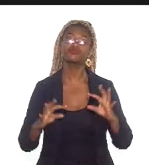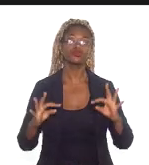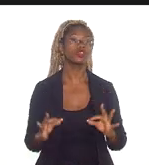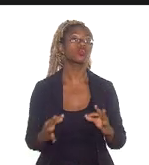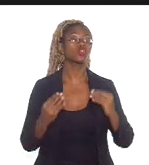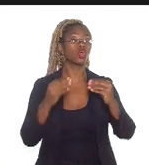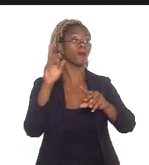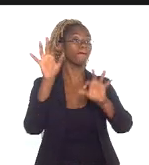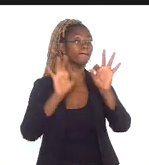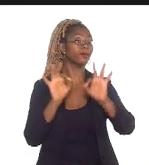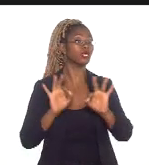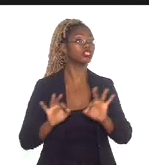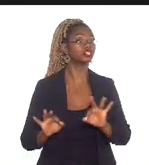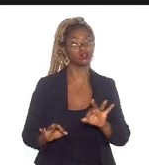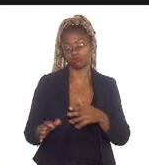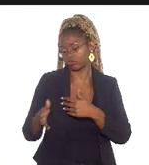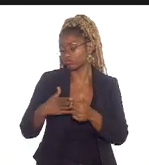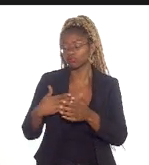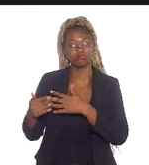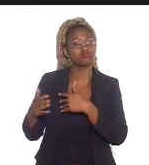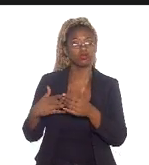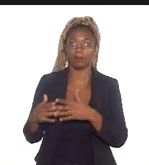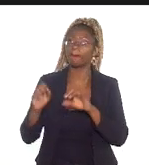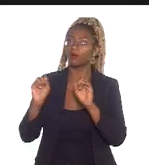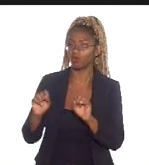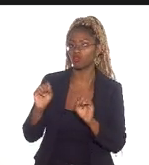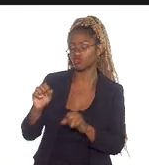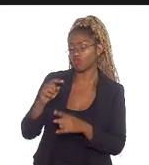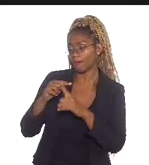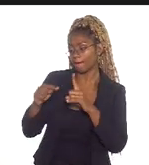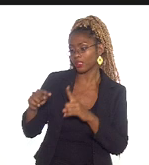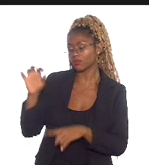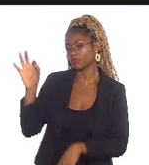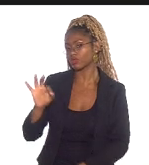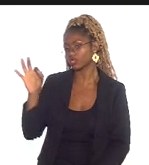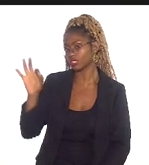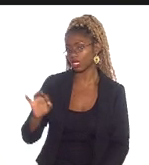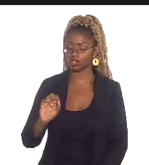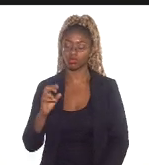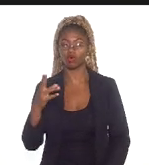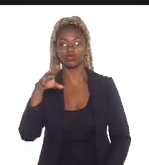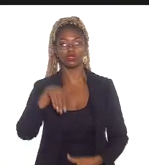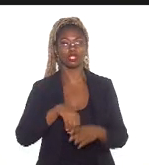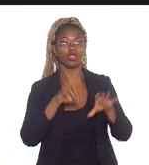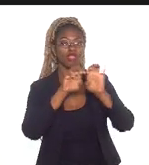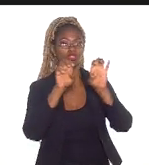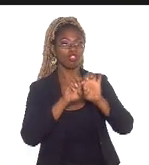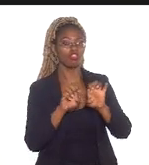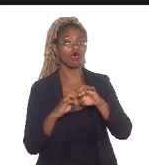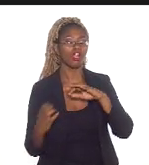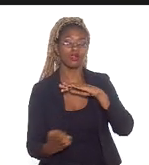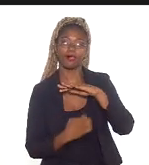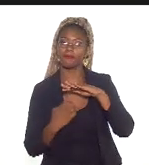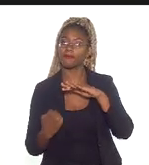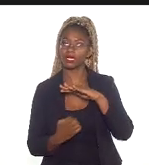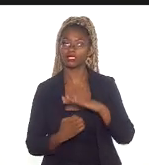Todos os projetos, independente de serem feitos no 0,5% das instituições ou dentro da própria estrutura da empresa, todos os